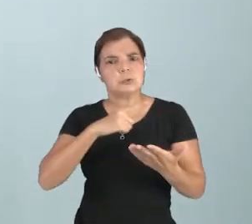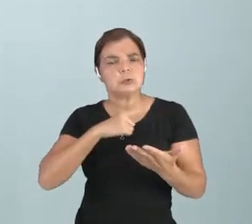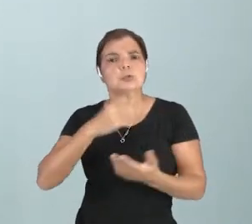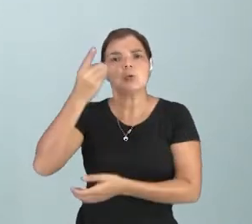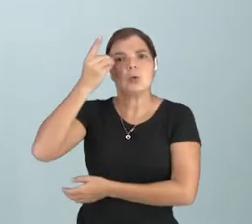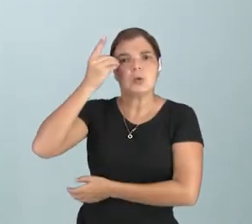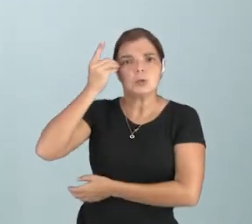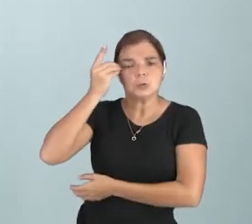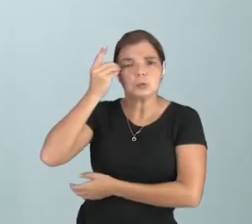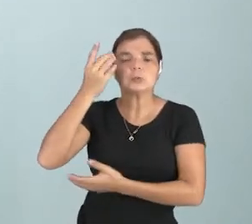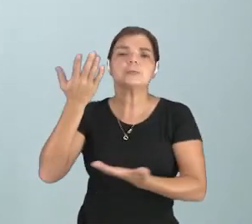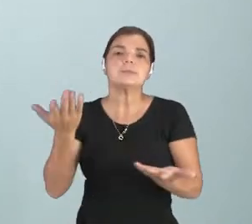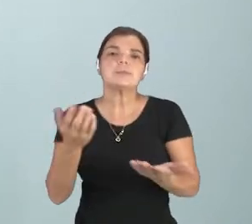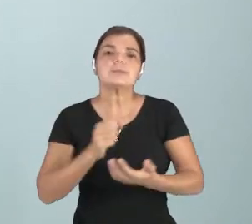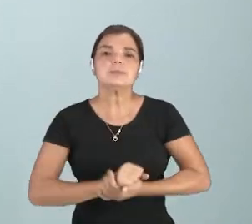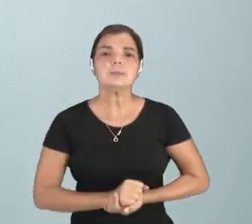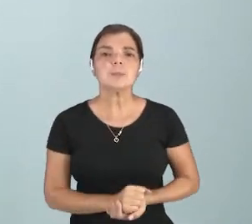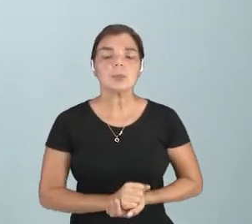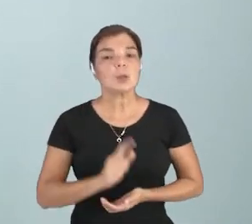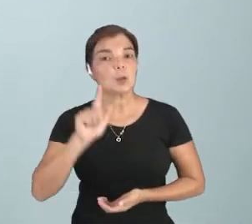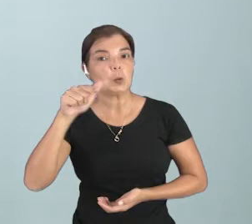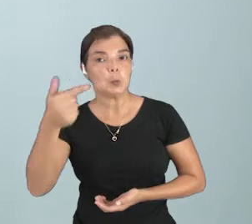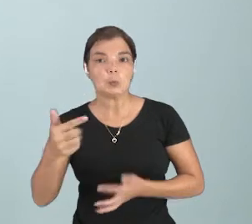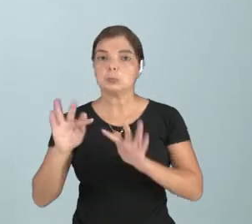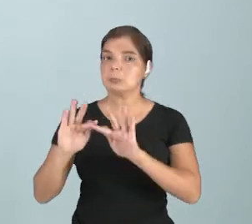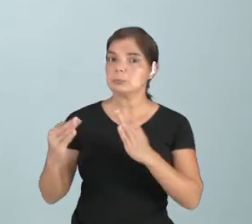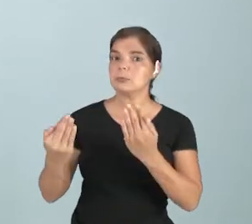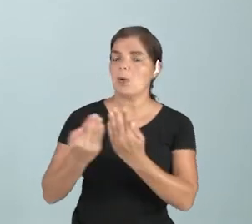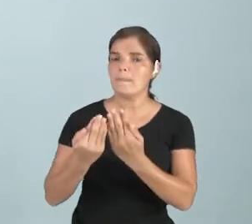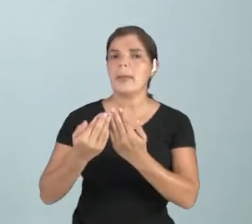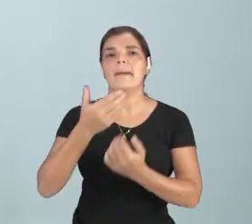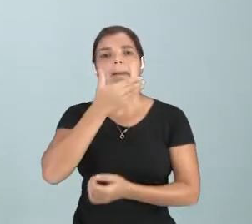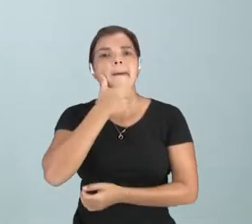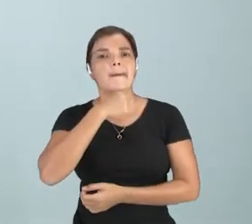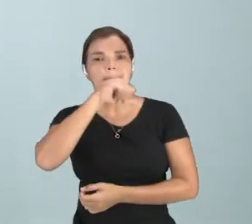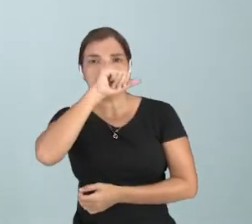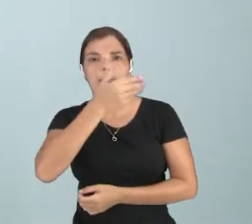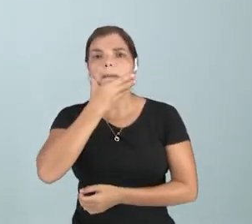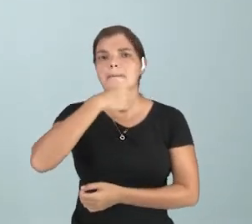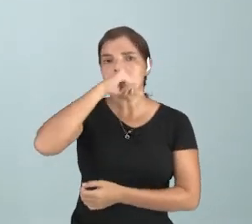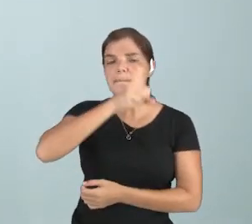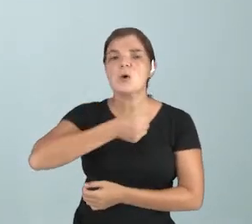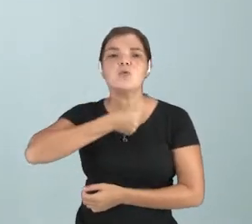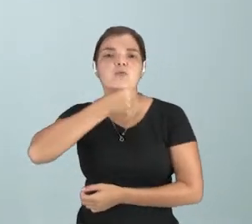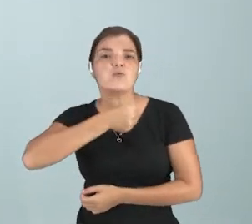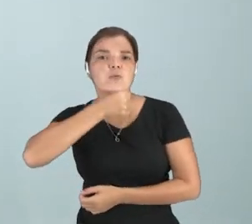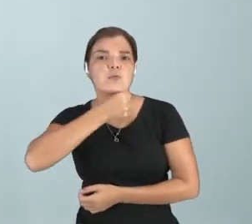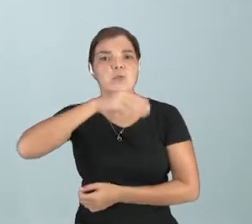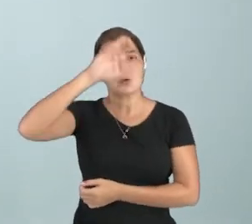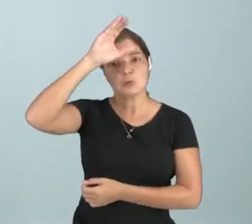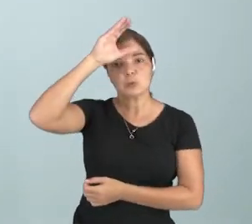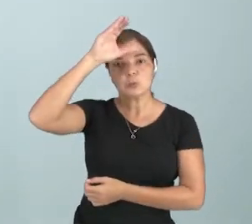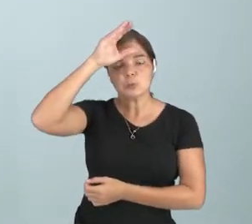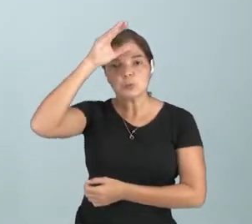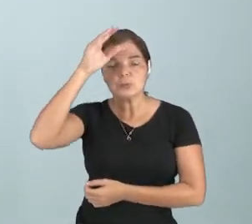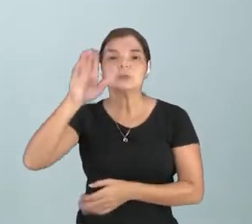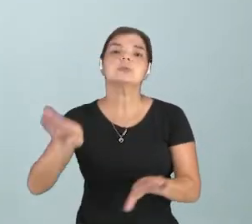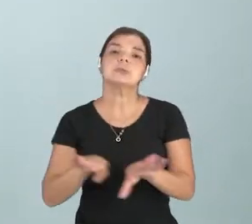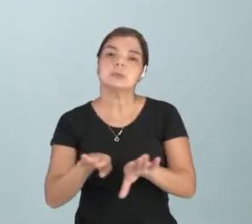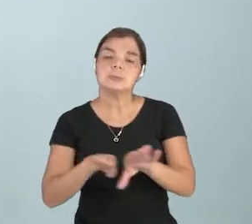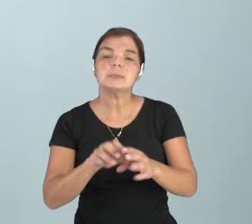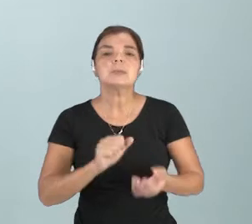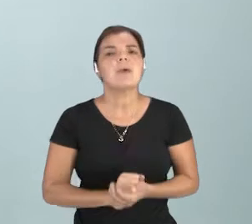de Down em outros parentes, né, pais, mães, avô, sobrinho, tio, alguma coisa nesse